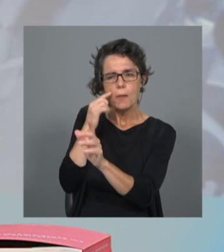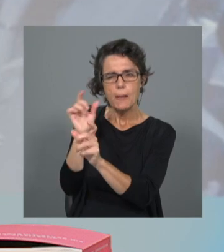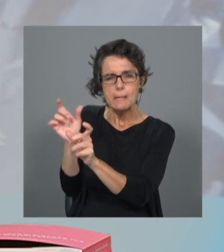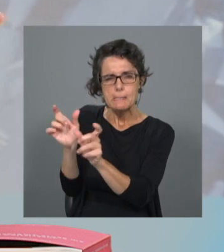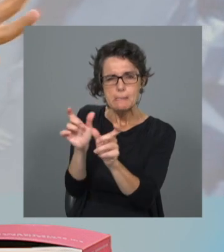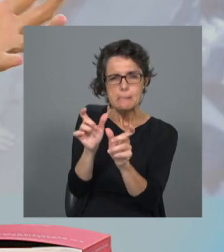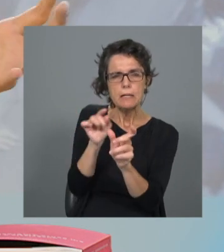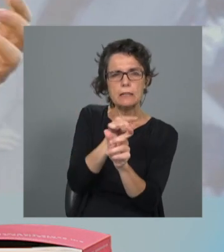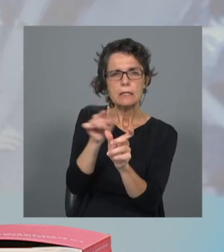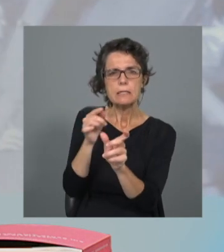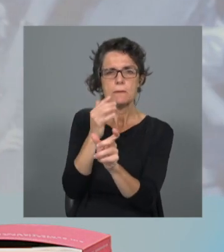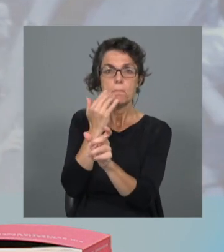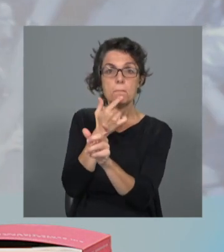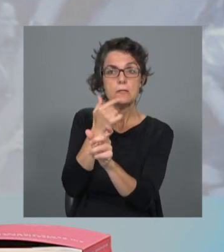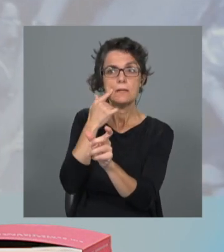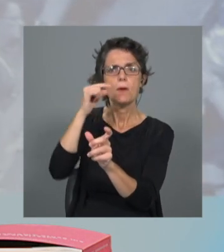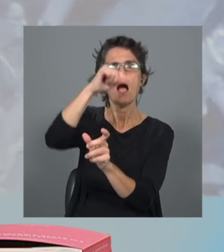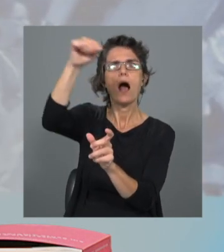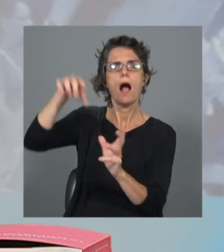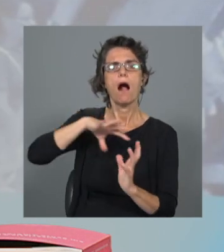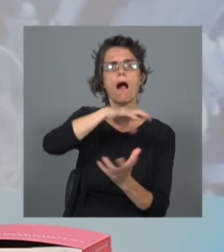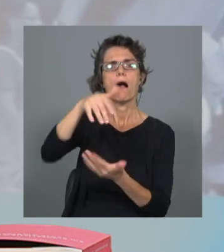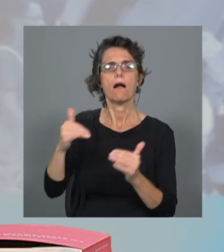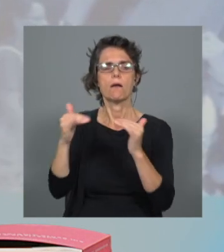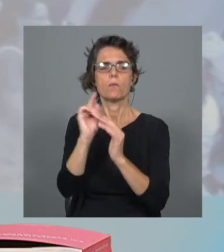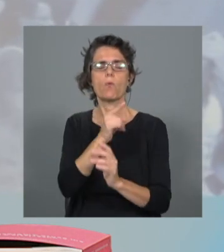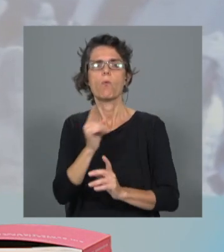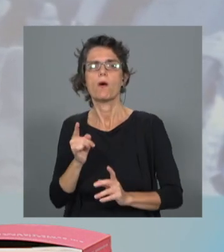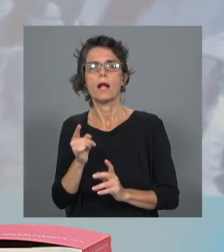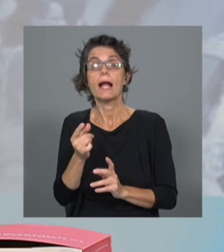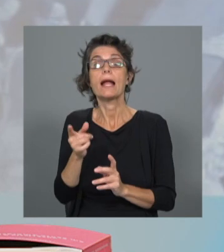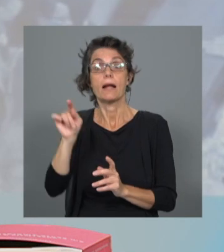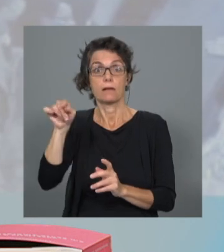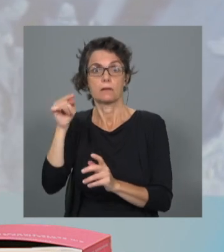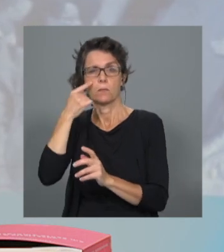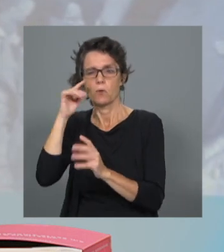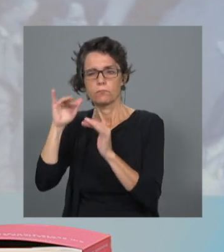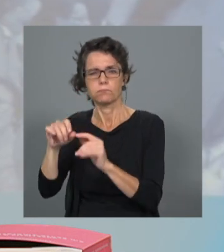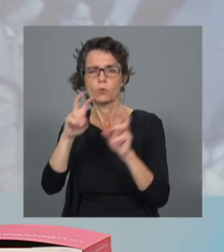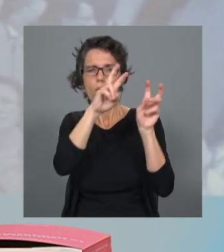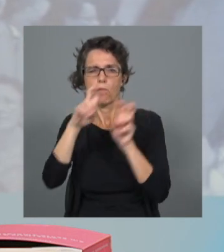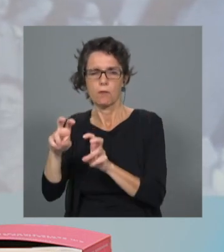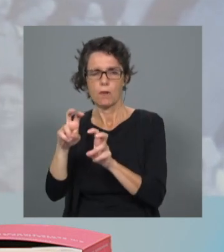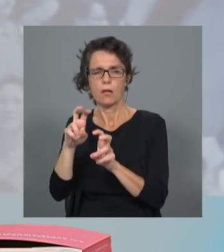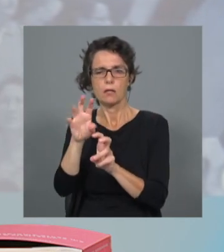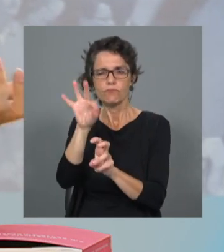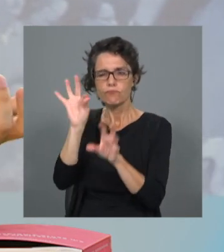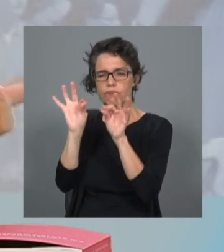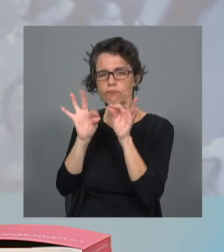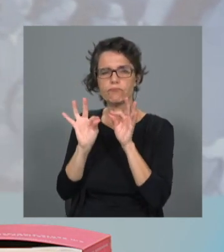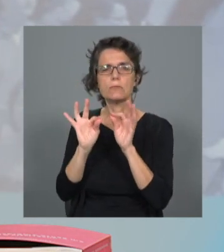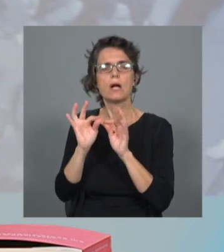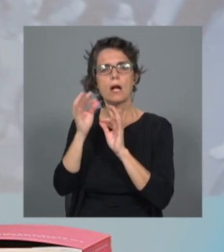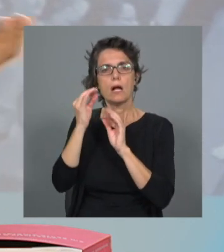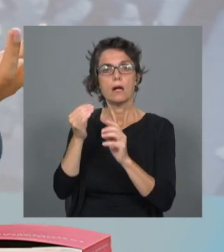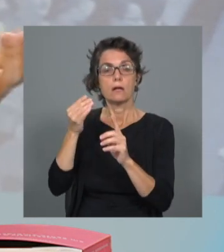se vê o que vai acontecendo pelo mundo fora e se vai propondo temas, propostas, essas de formação não apenas para